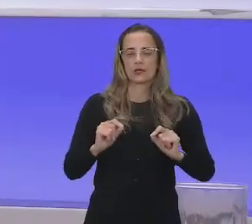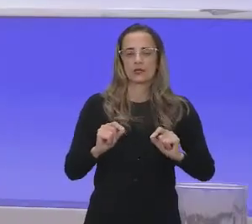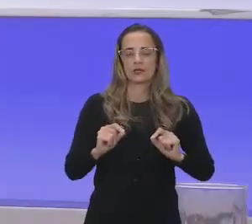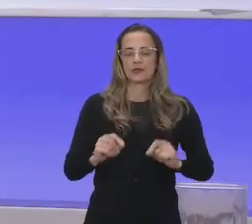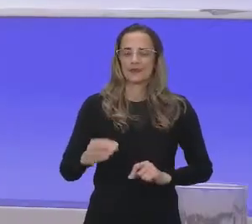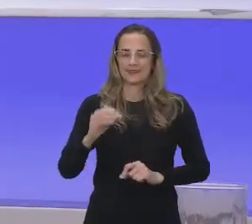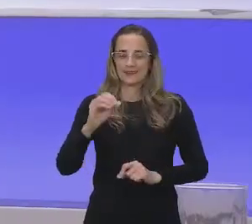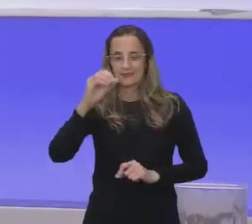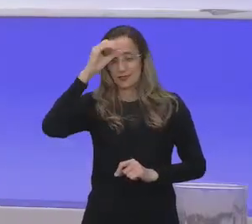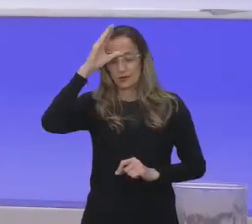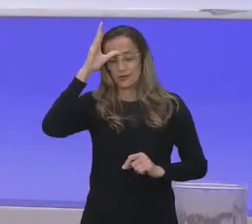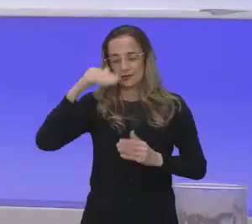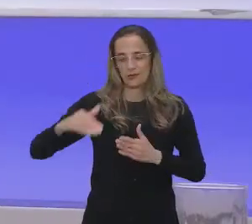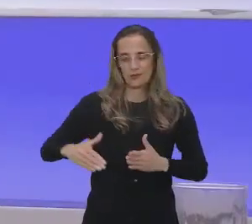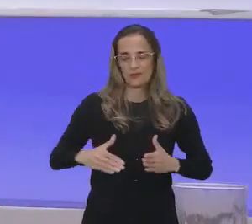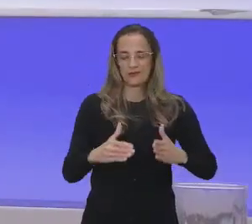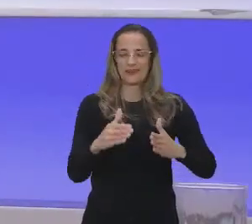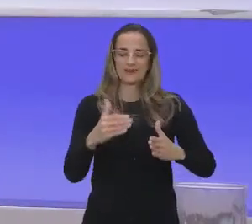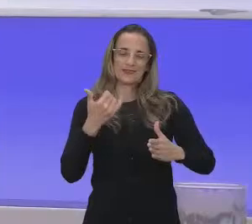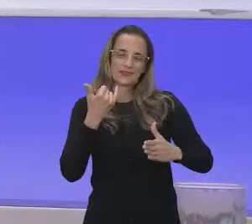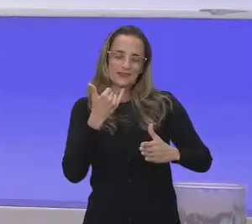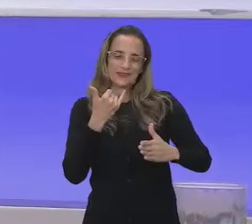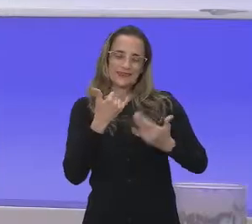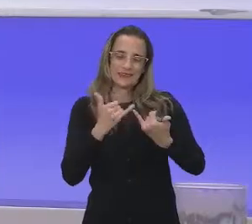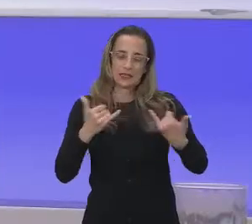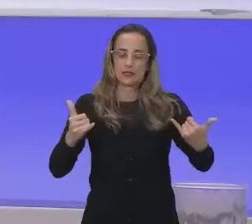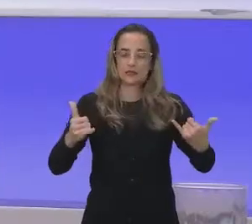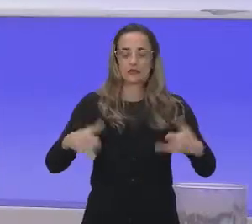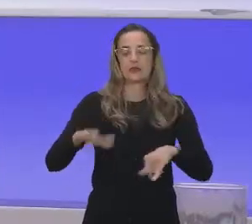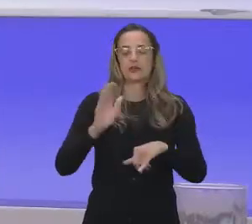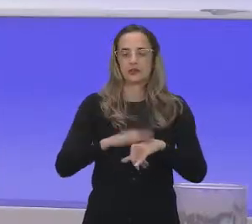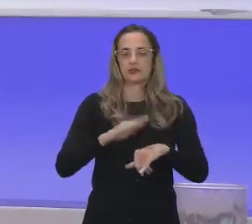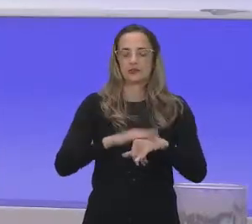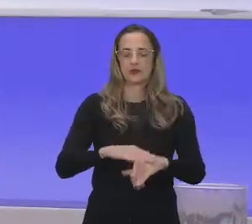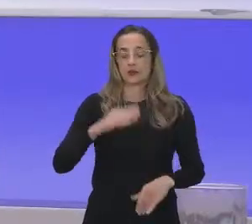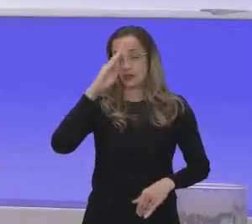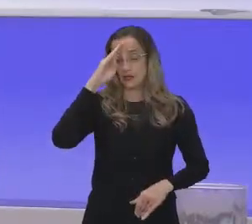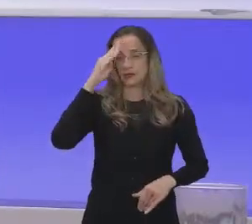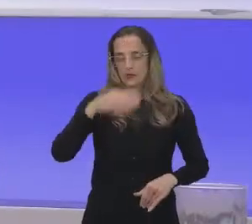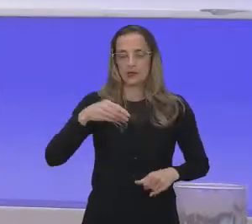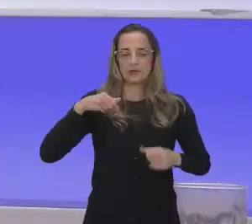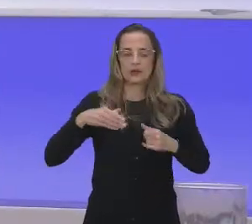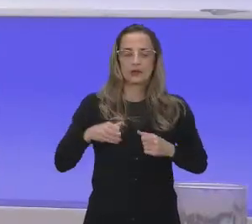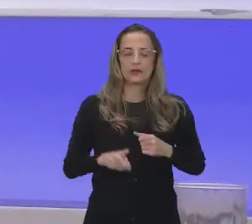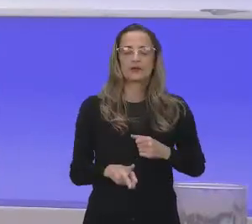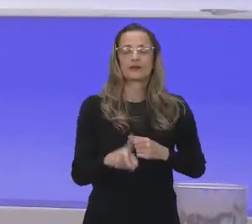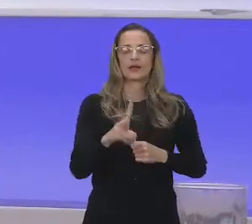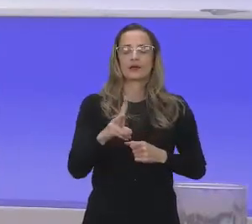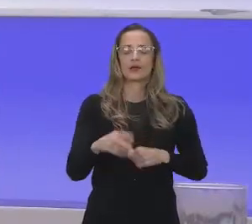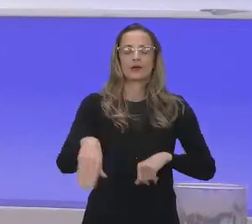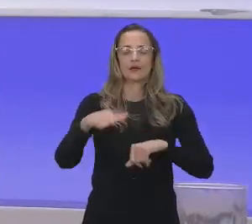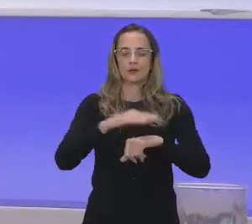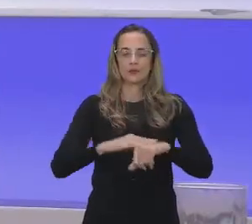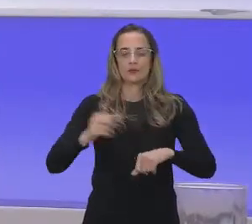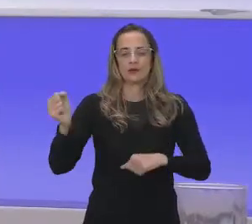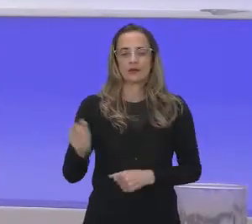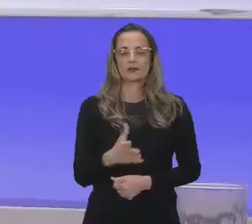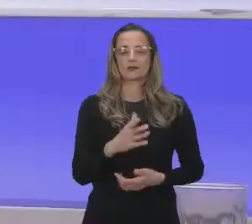esse conhecimento sobre o caminho da eletricidade, que ele realmente é fundamental para a gente seguir novas discussões.